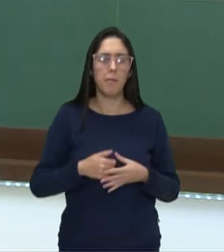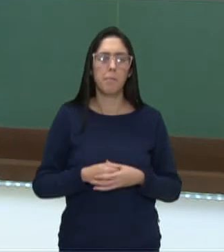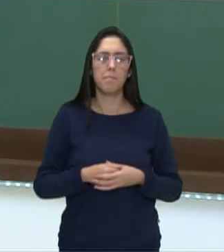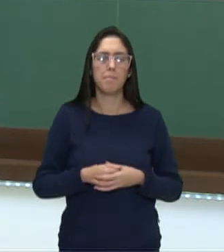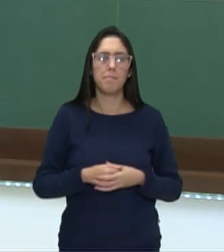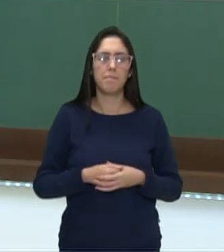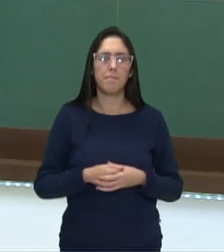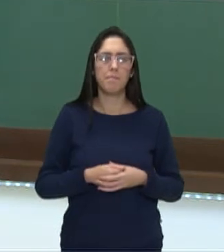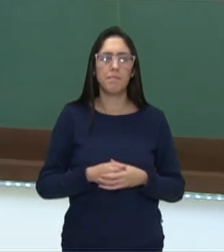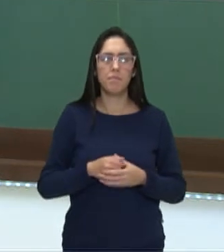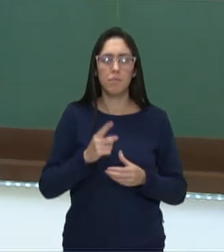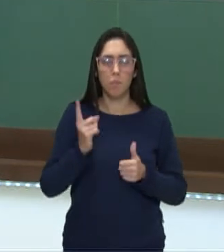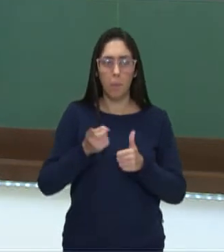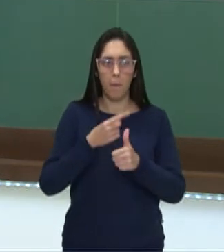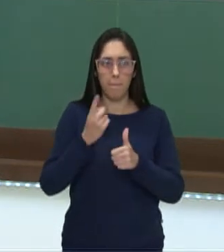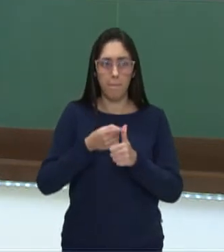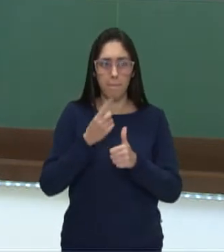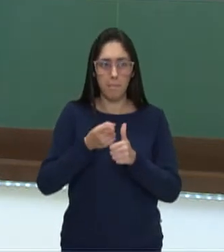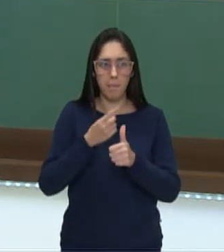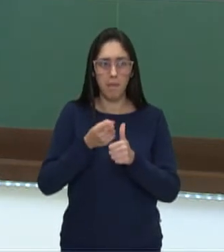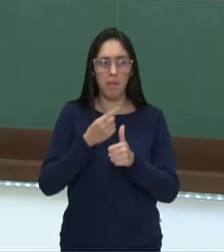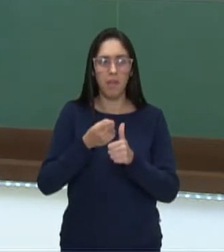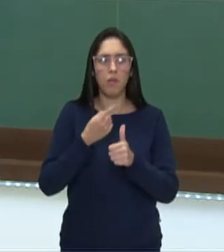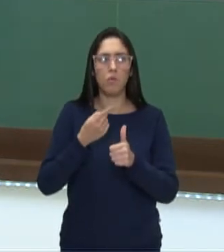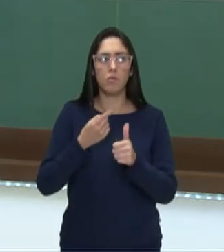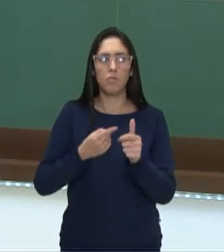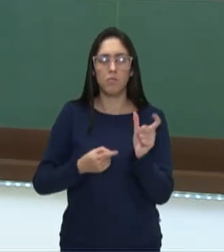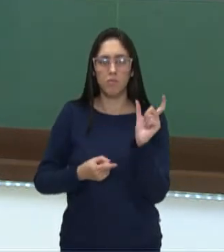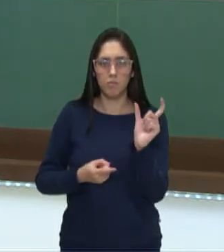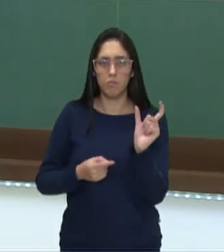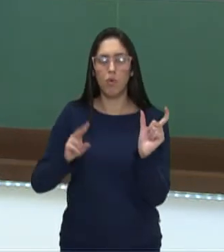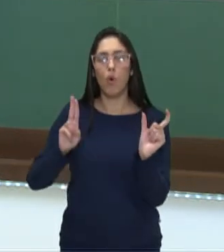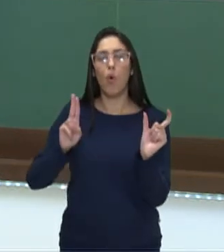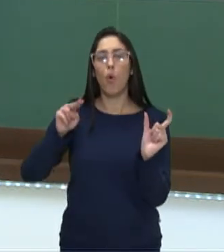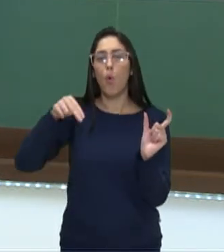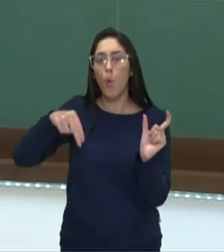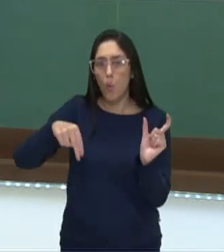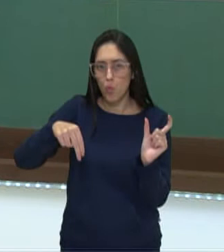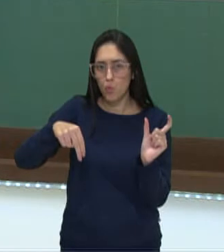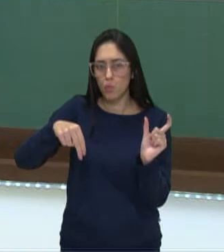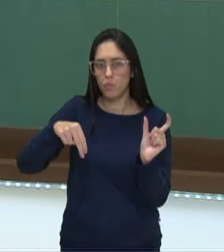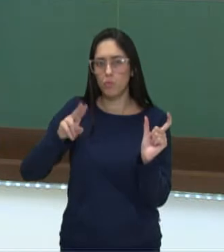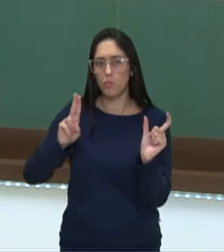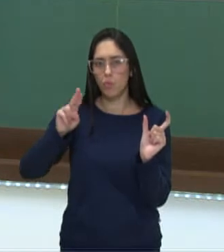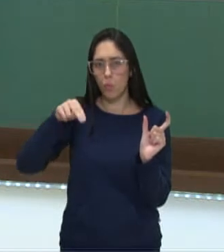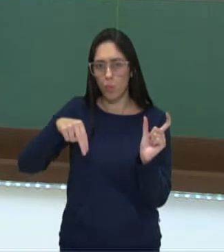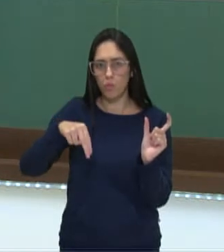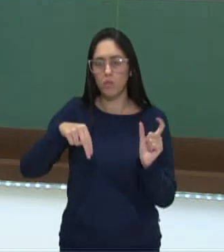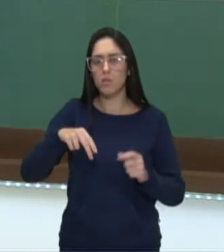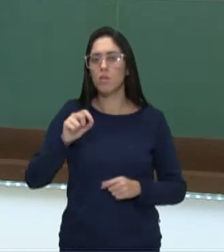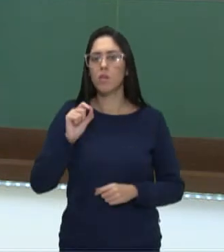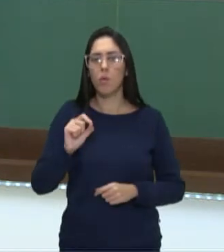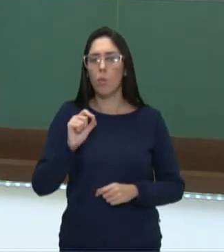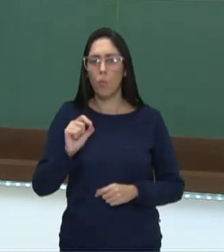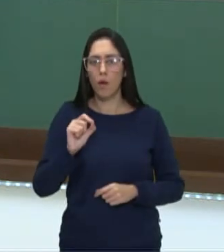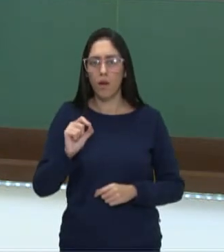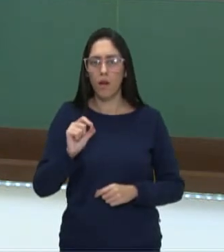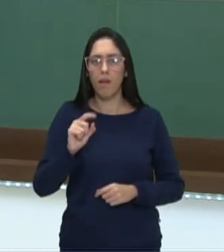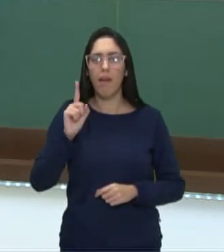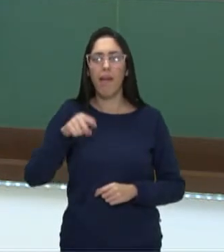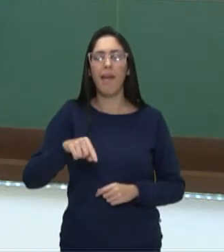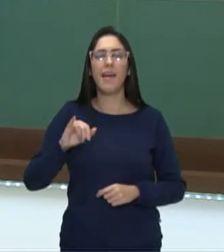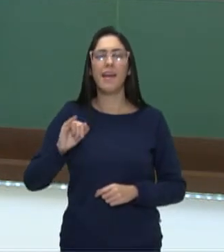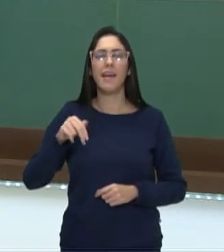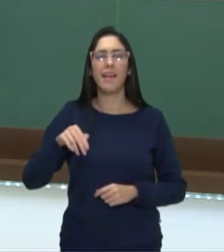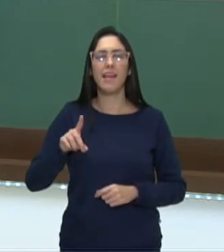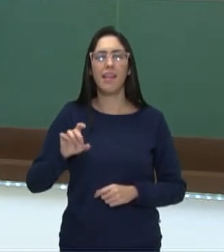este primeiro mundo submergido, mundo, está com ideia